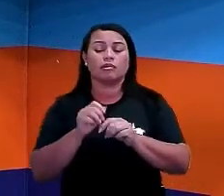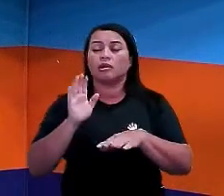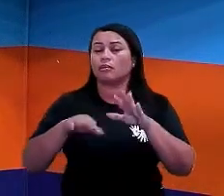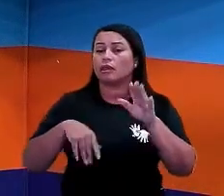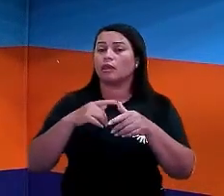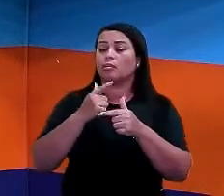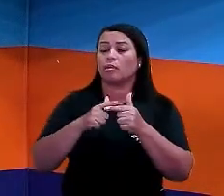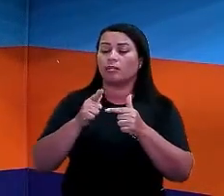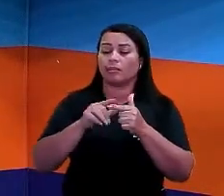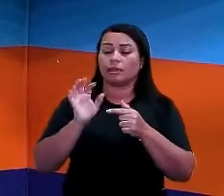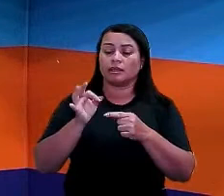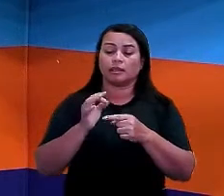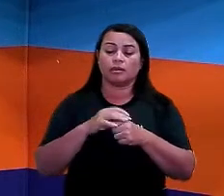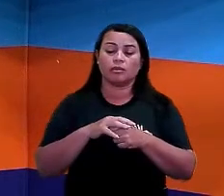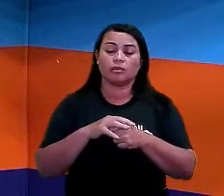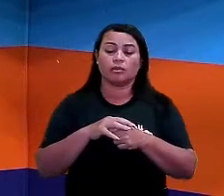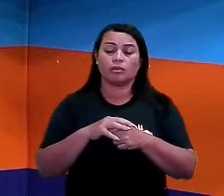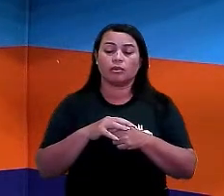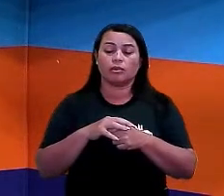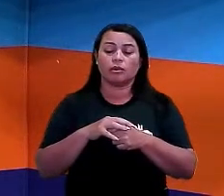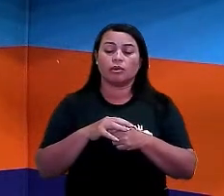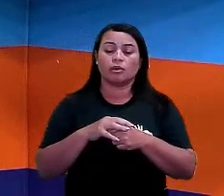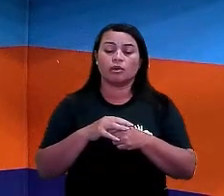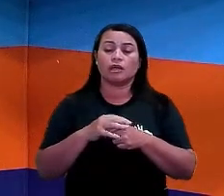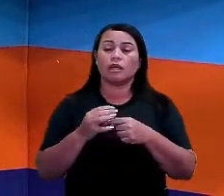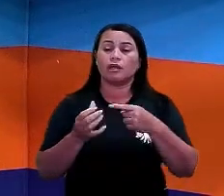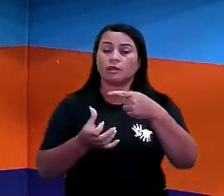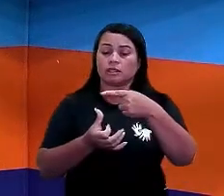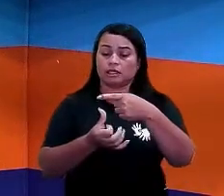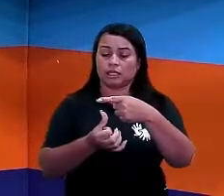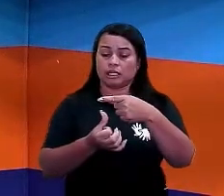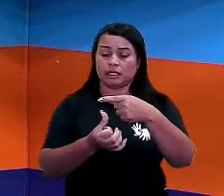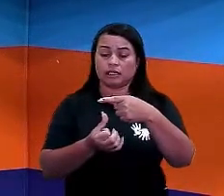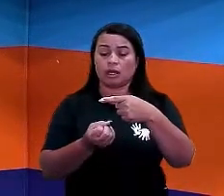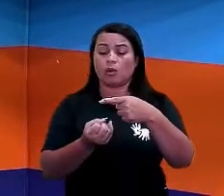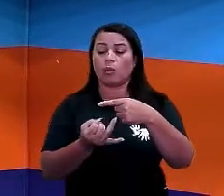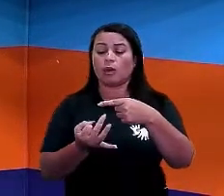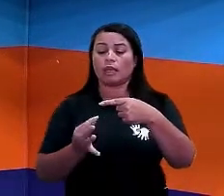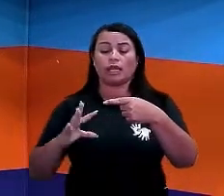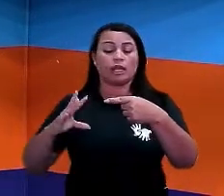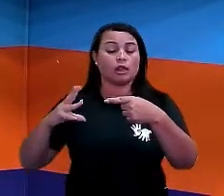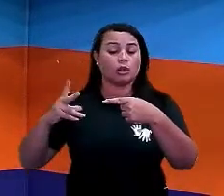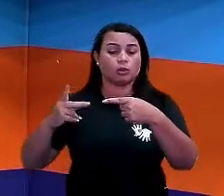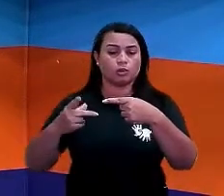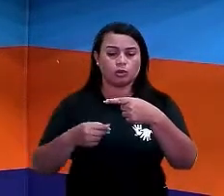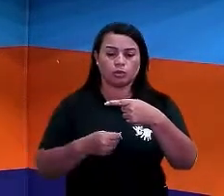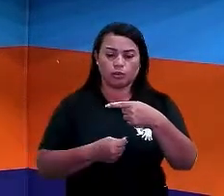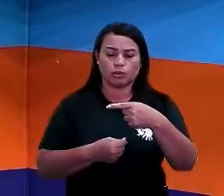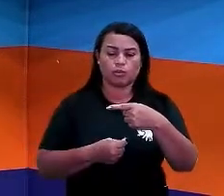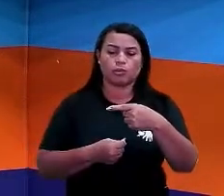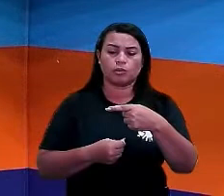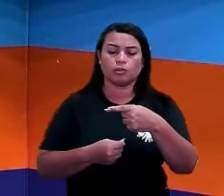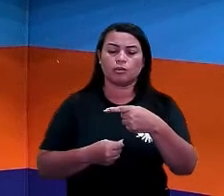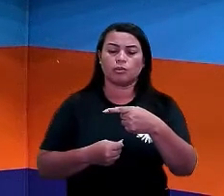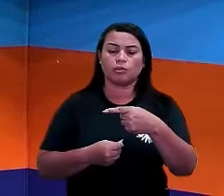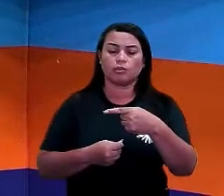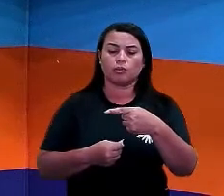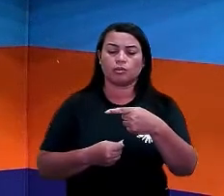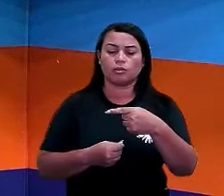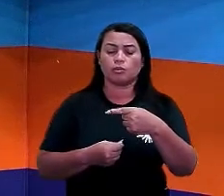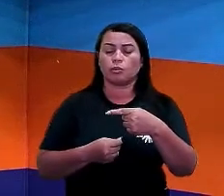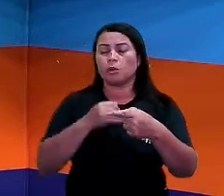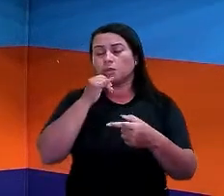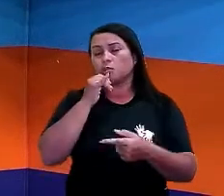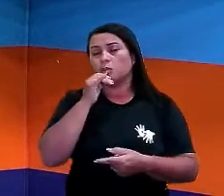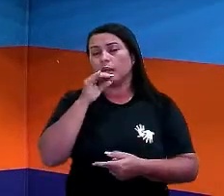problema, tá bom? E a quantidade do todo, tá? Quando eu peguei lá a